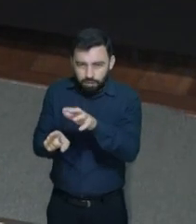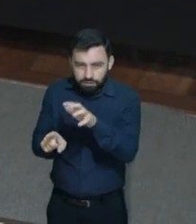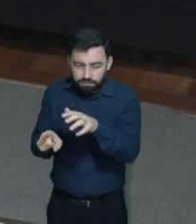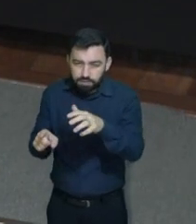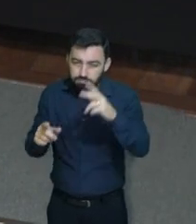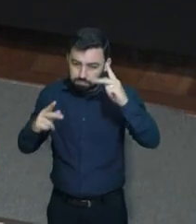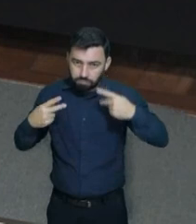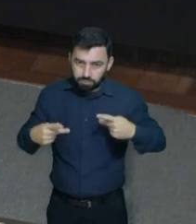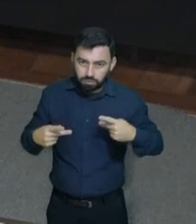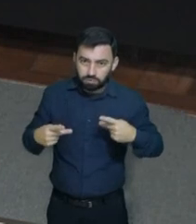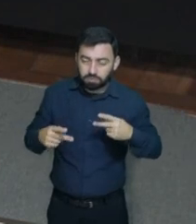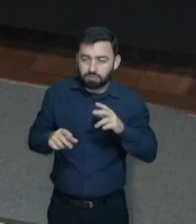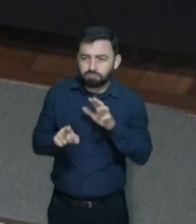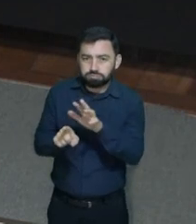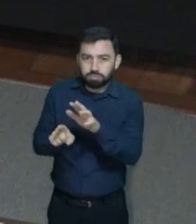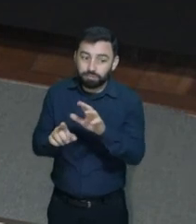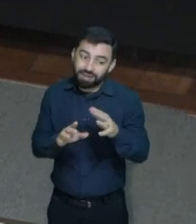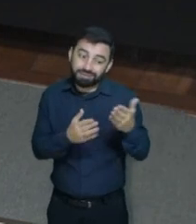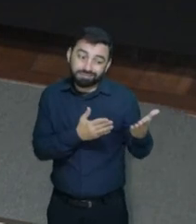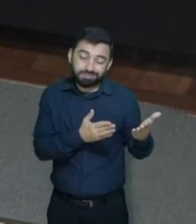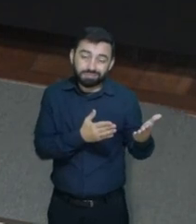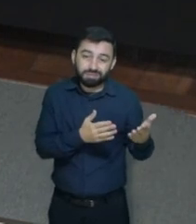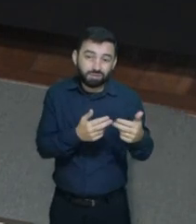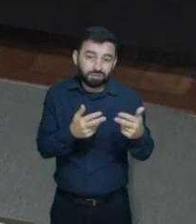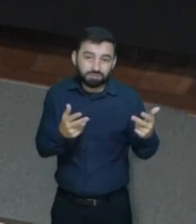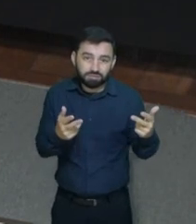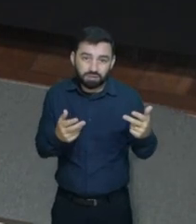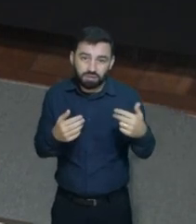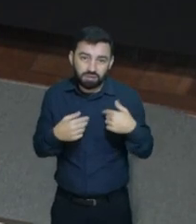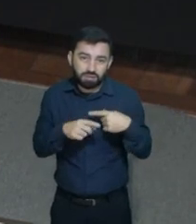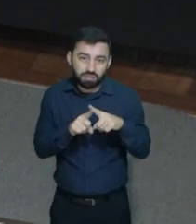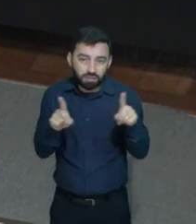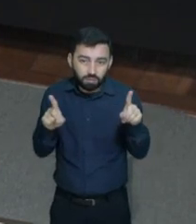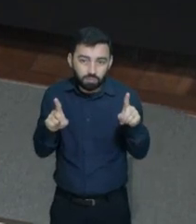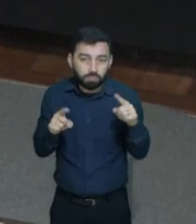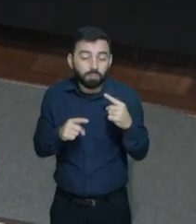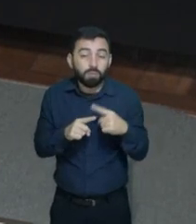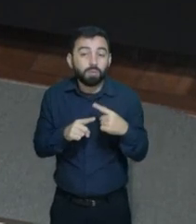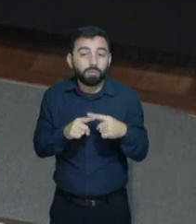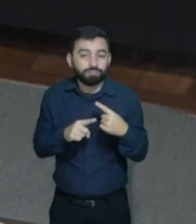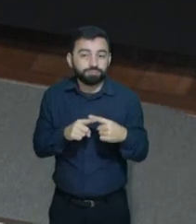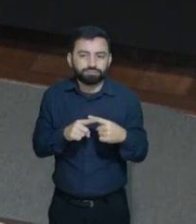aí num troço desse você acredita. Né? E não. Porque